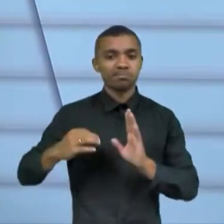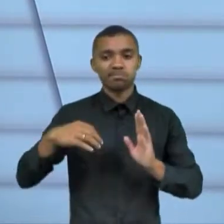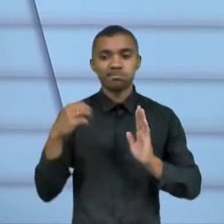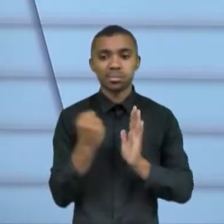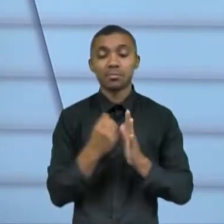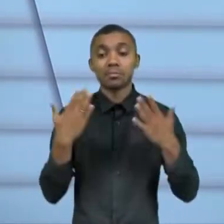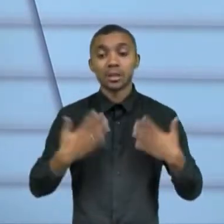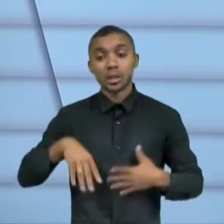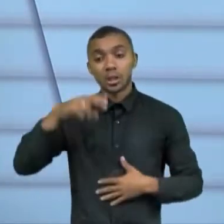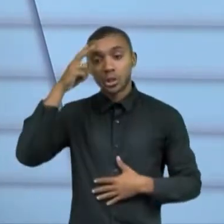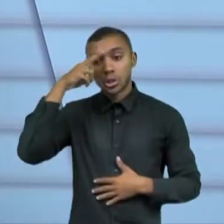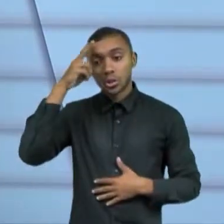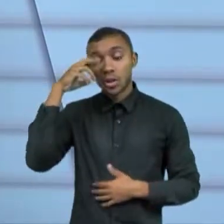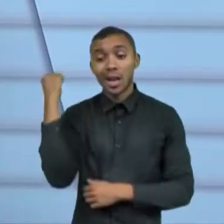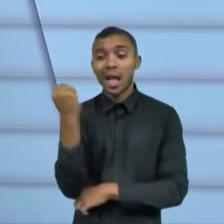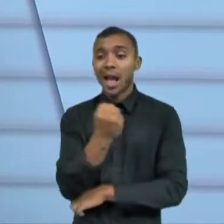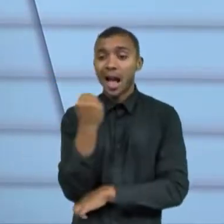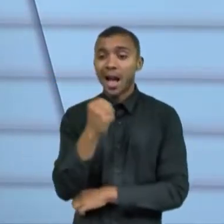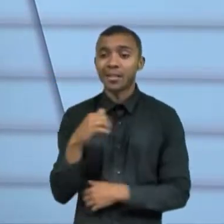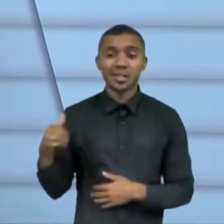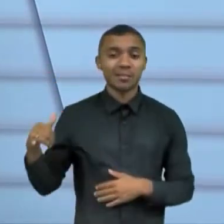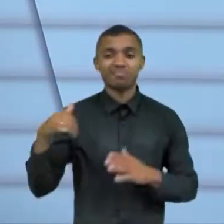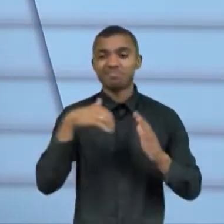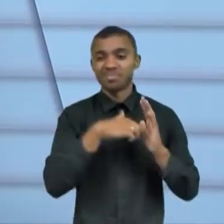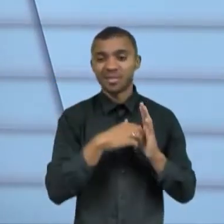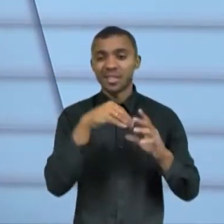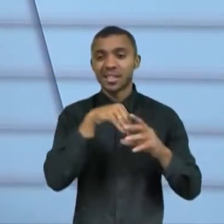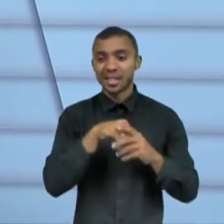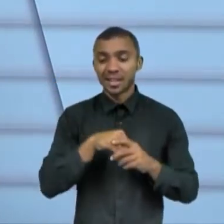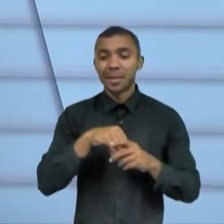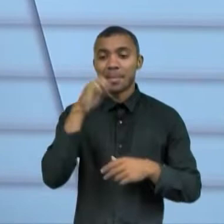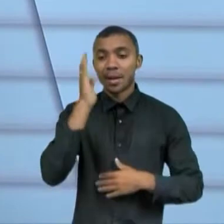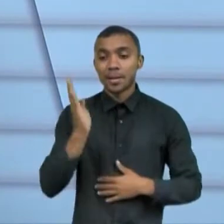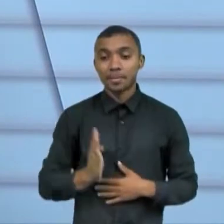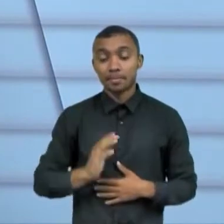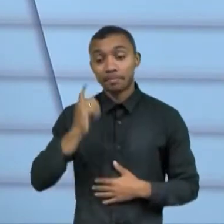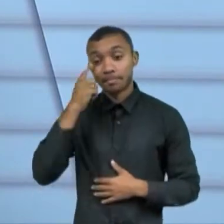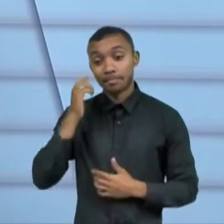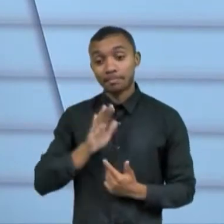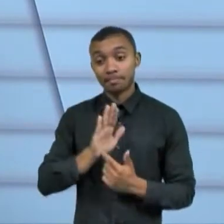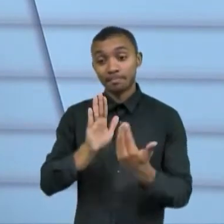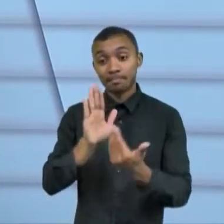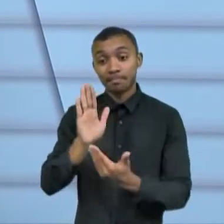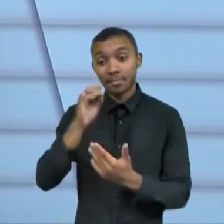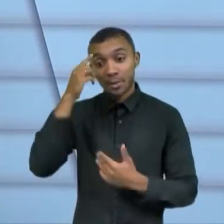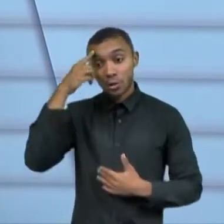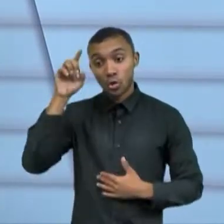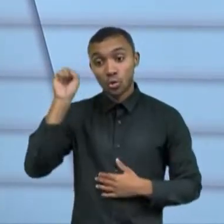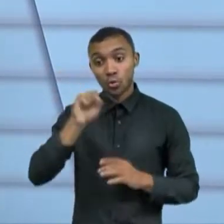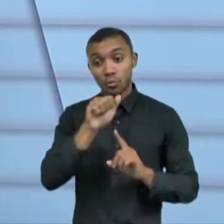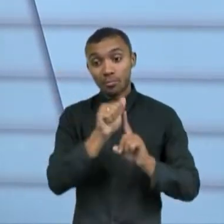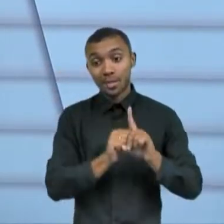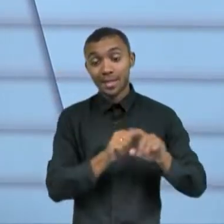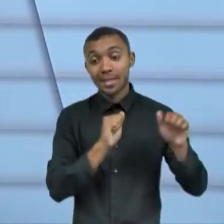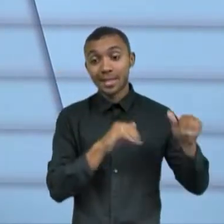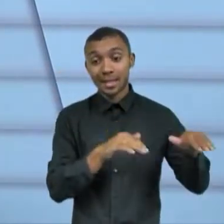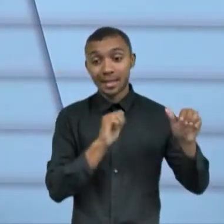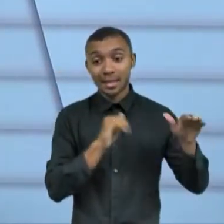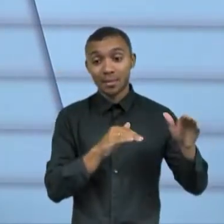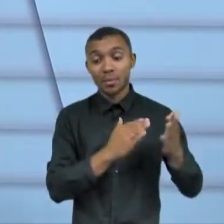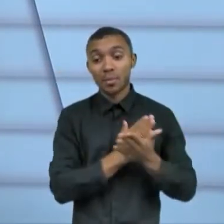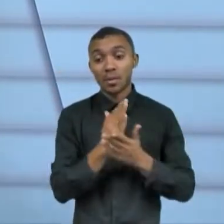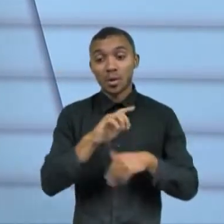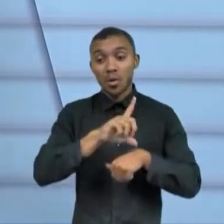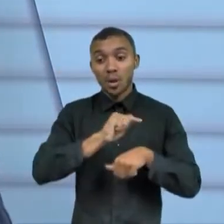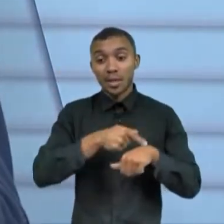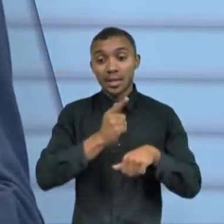história dos graves acidentes de aviação no Brasil. O Lira vai estar fazendo a noite de autógrafo no dia 8 de setembro, a partir das